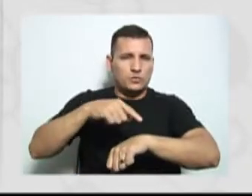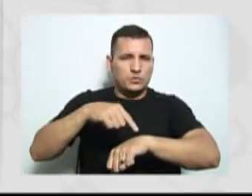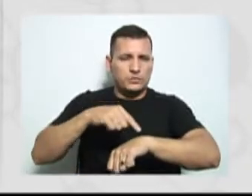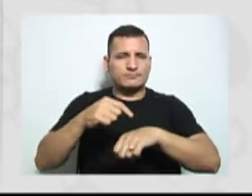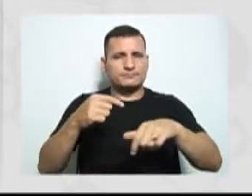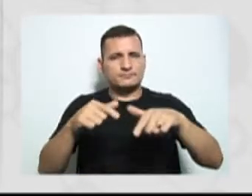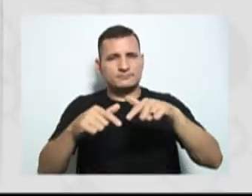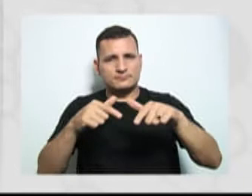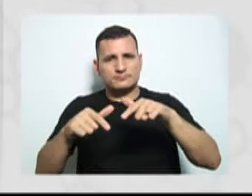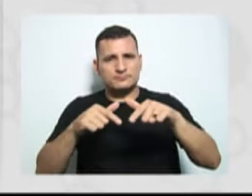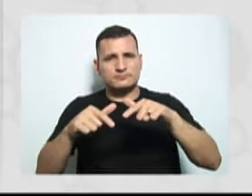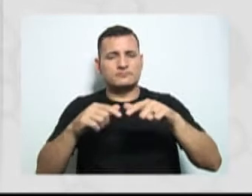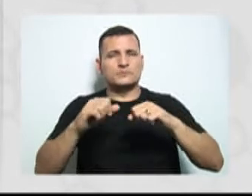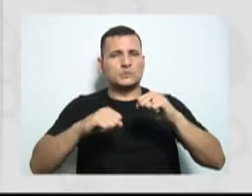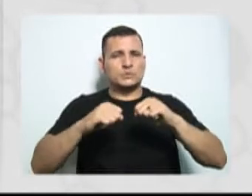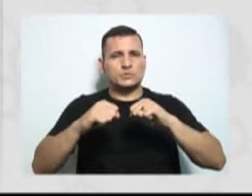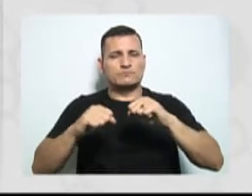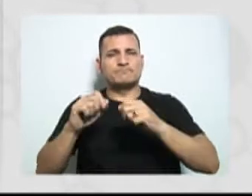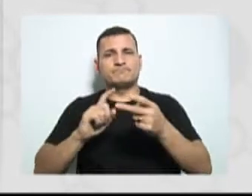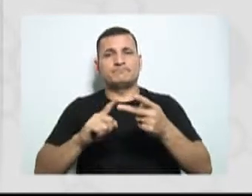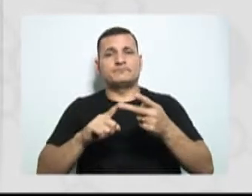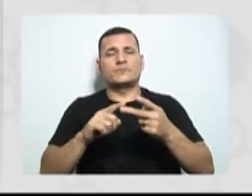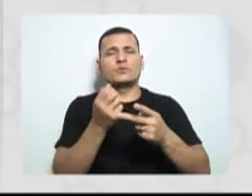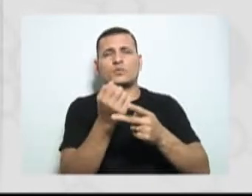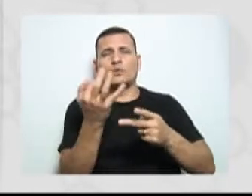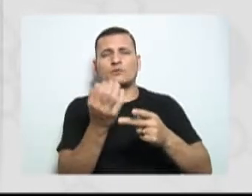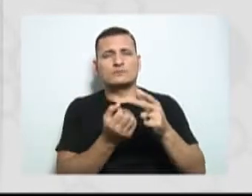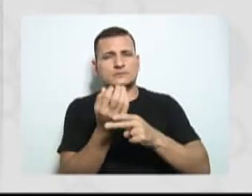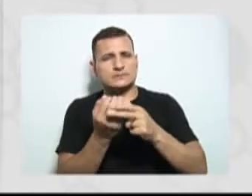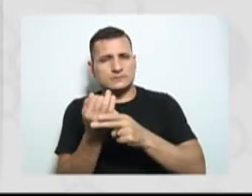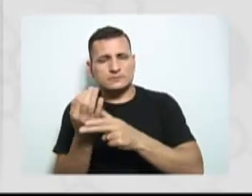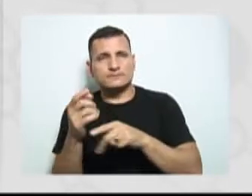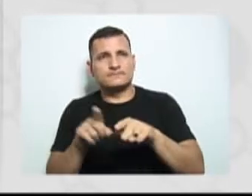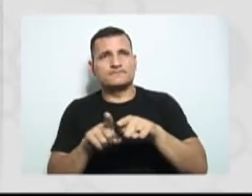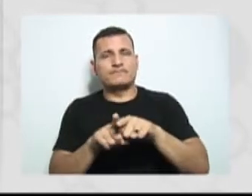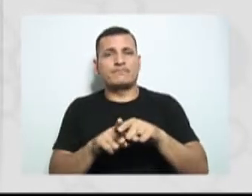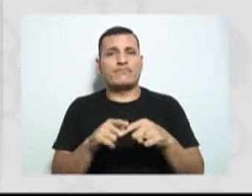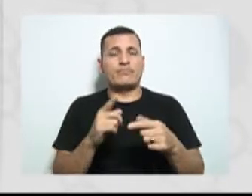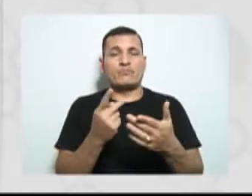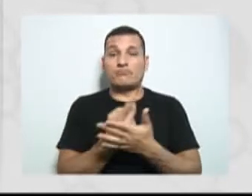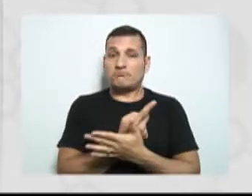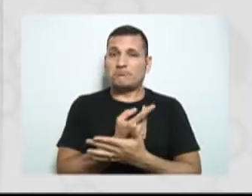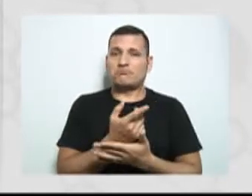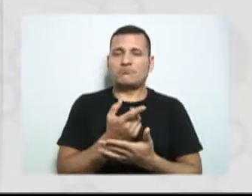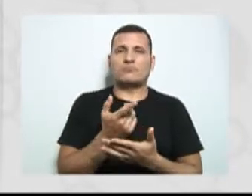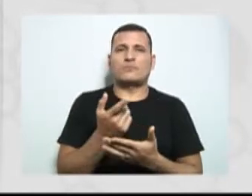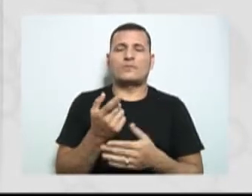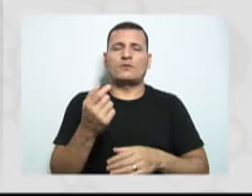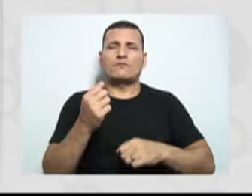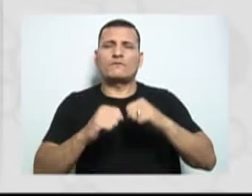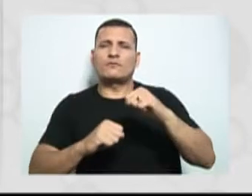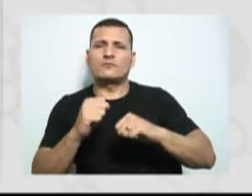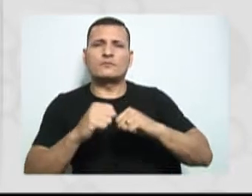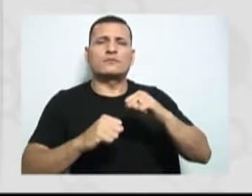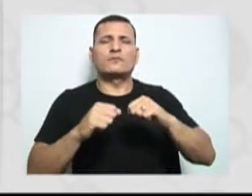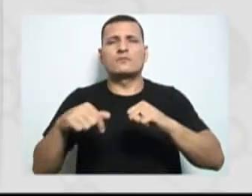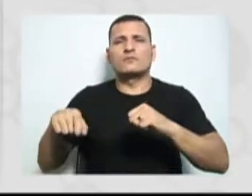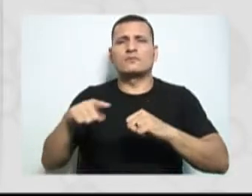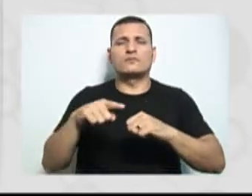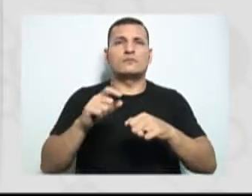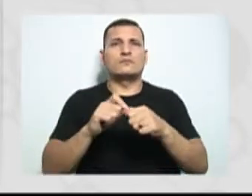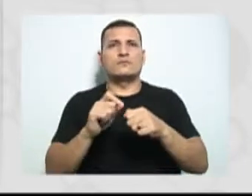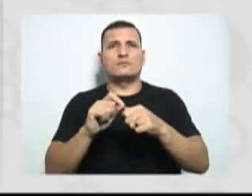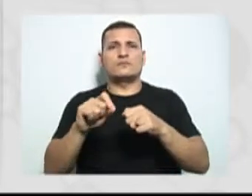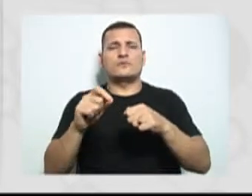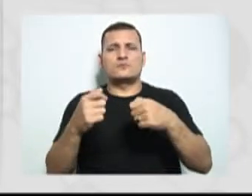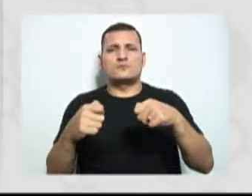e a quantidade produzida, que é o que acontece, gente, quando há essas fábricas. O que eles têm que fazer? Nós temos